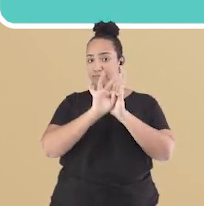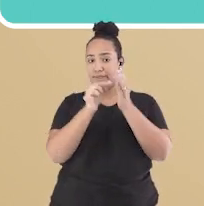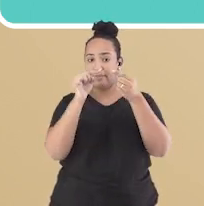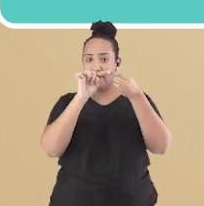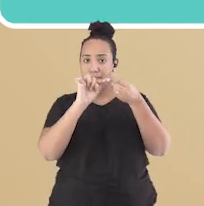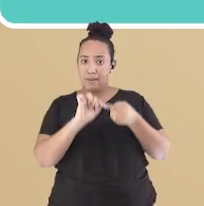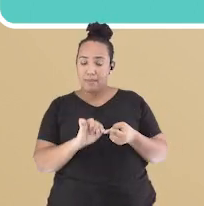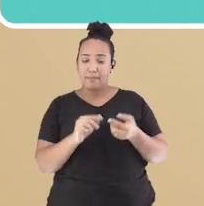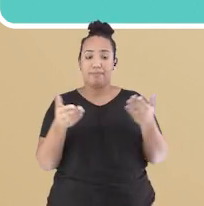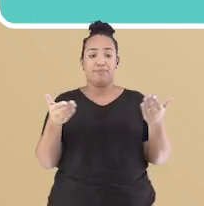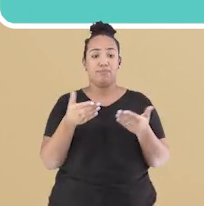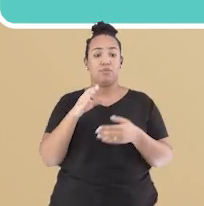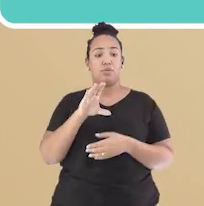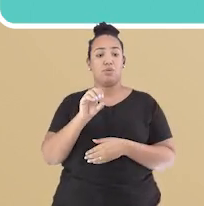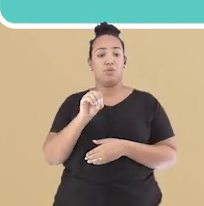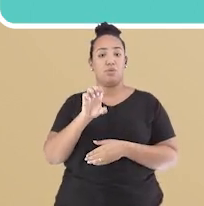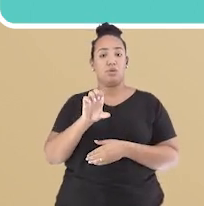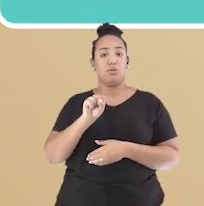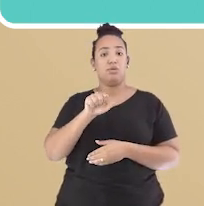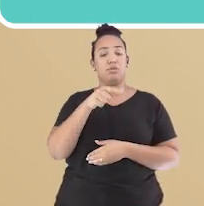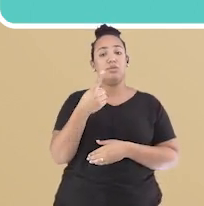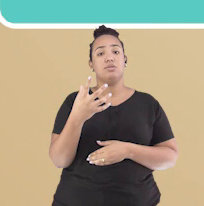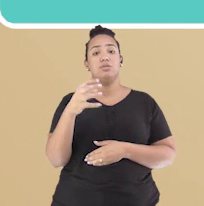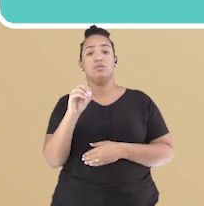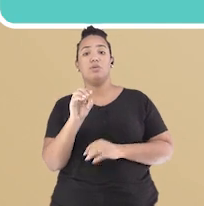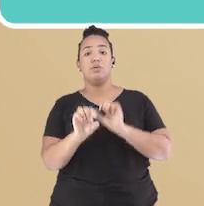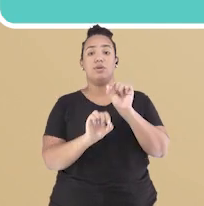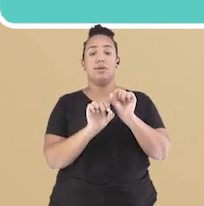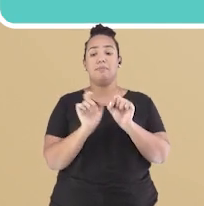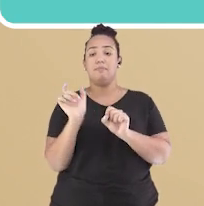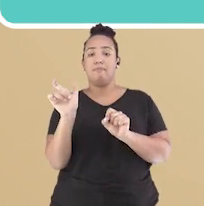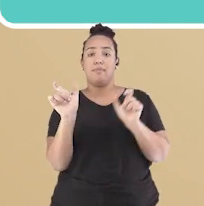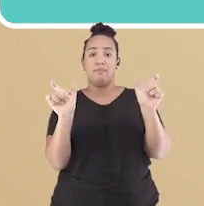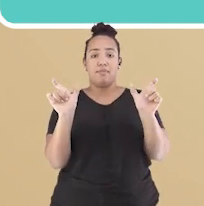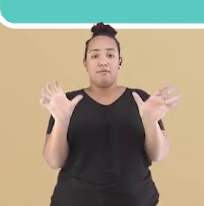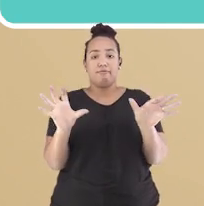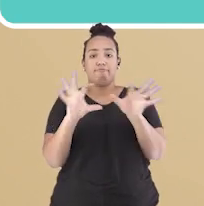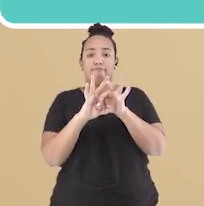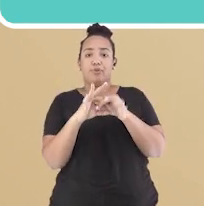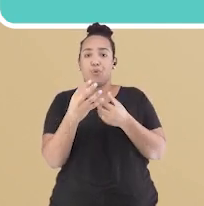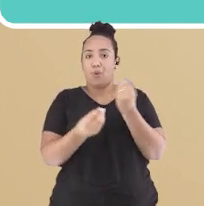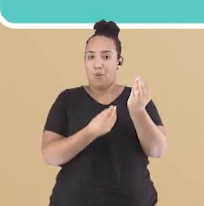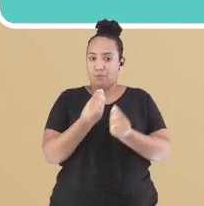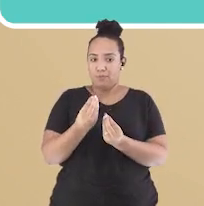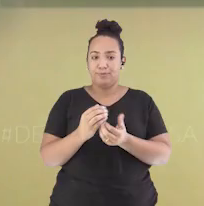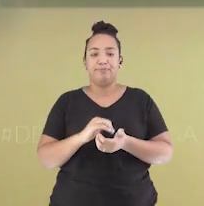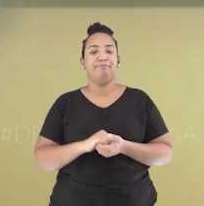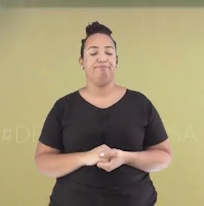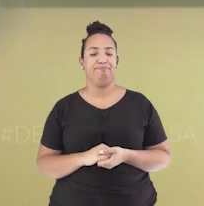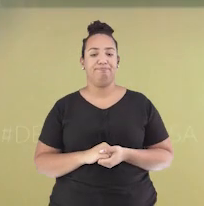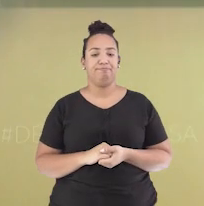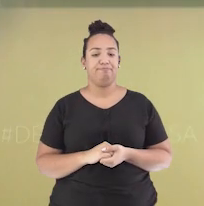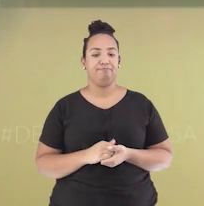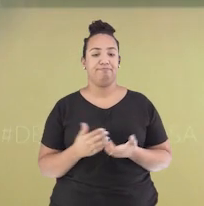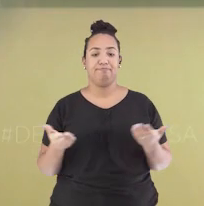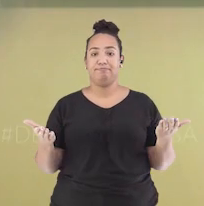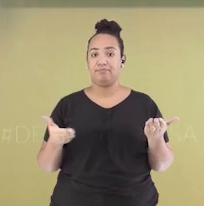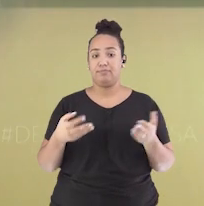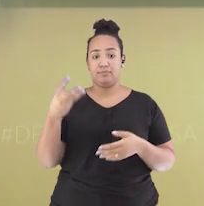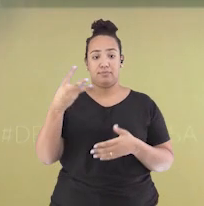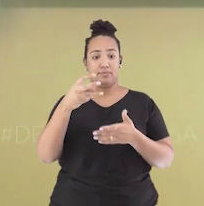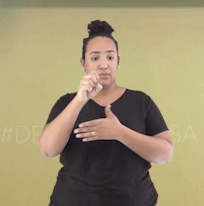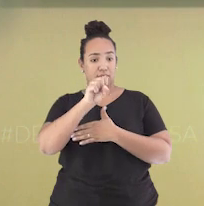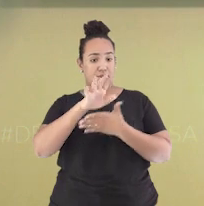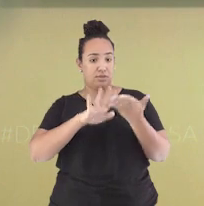Já a coesão textual é a ligação que as palavras que constituem o texto possuem entre si. E agora, na